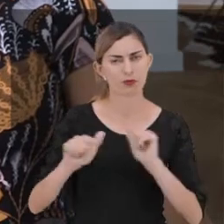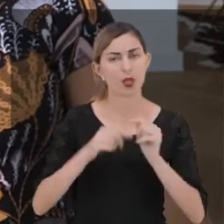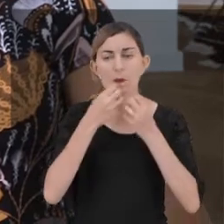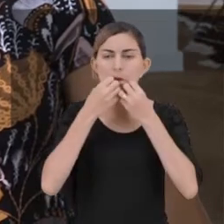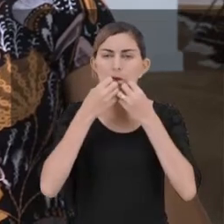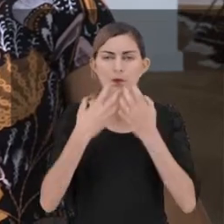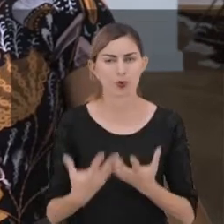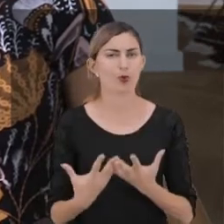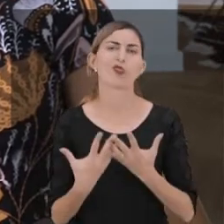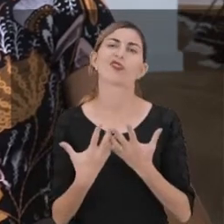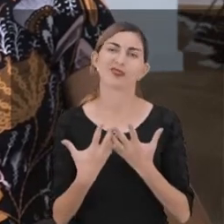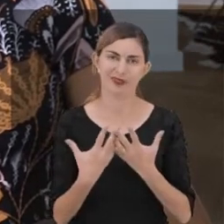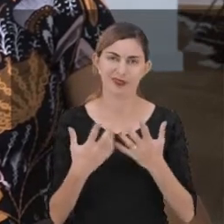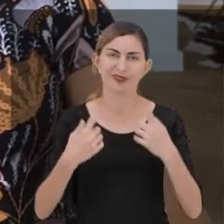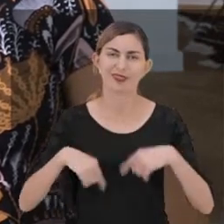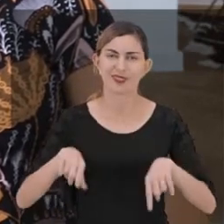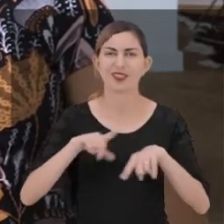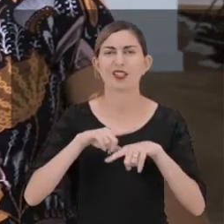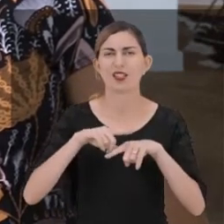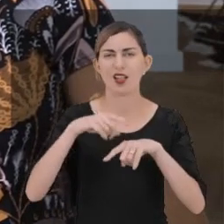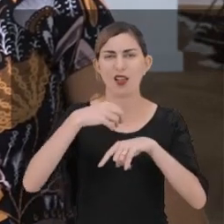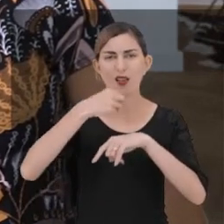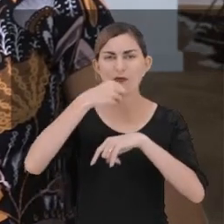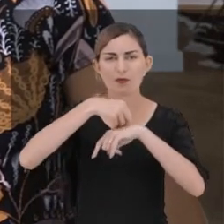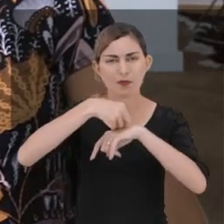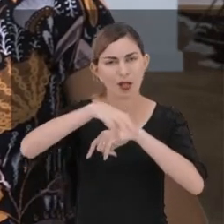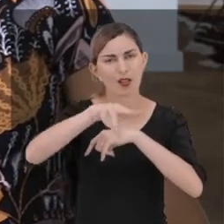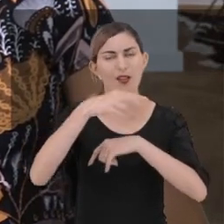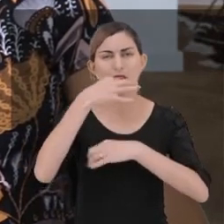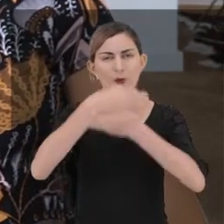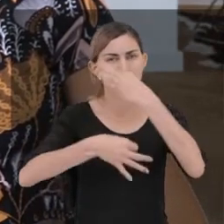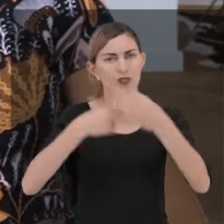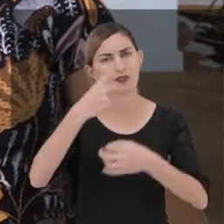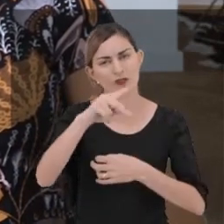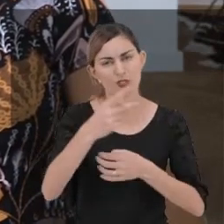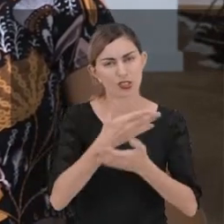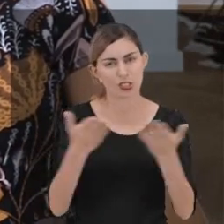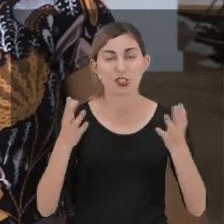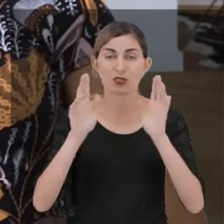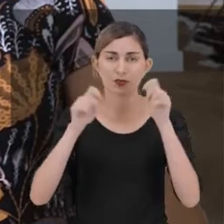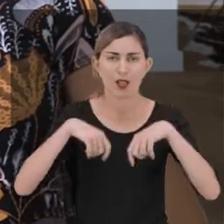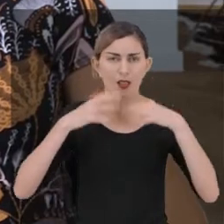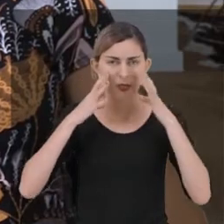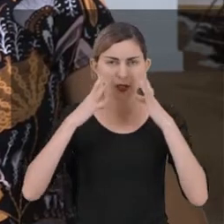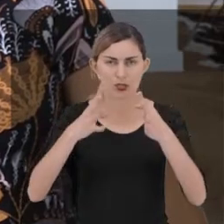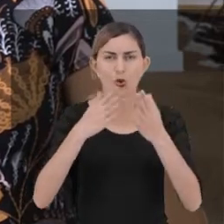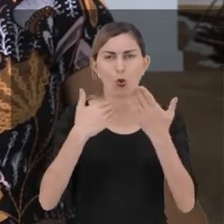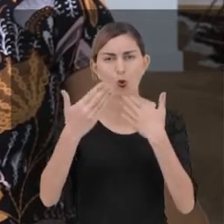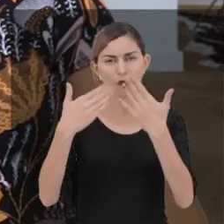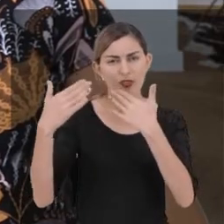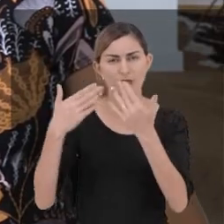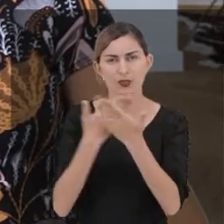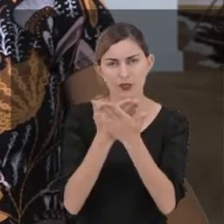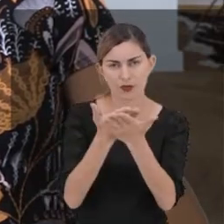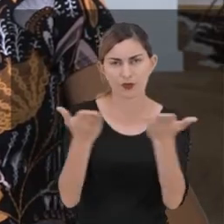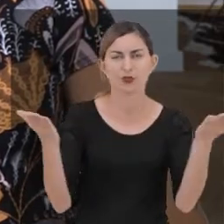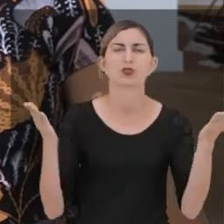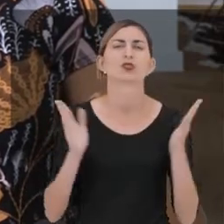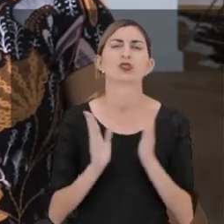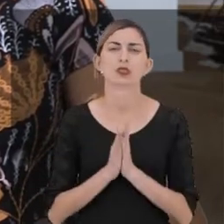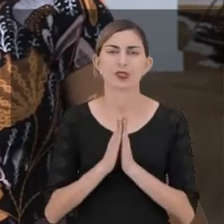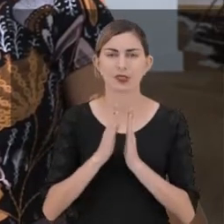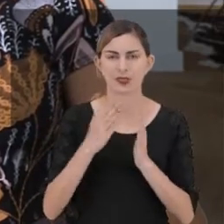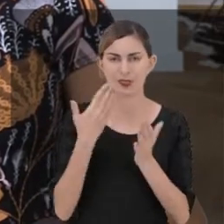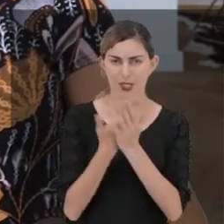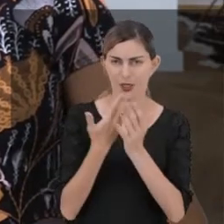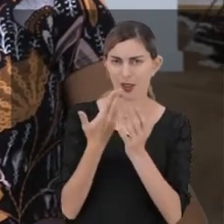muito importante para nós o feedback de vocês, dar atenção a vocês, conversar com vocês